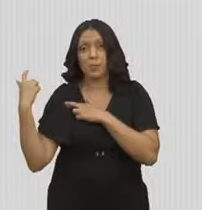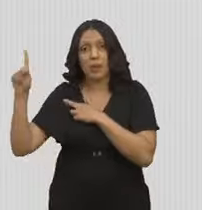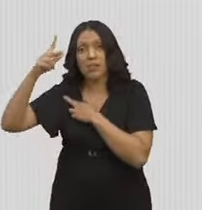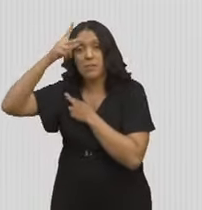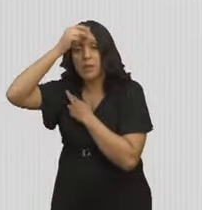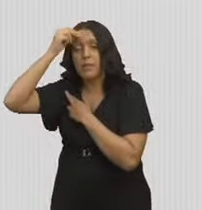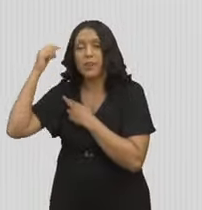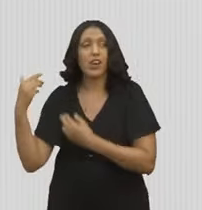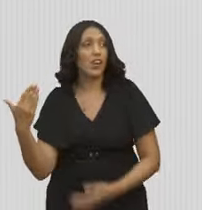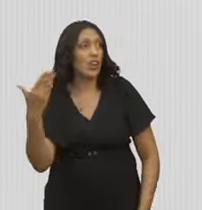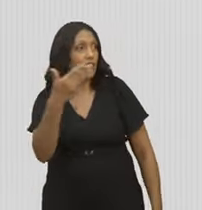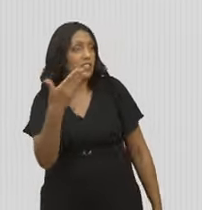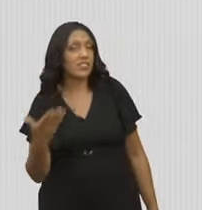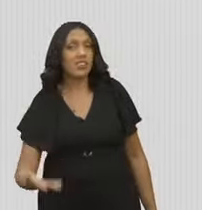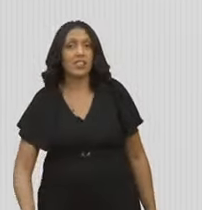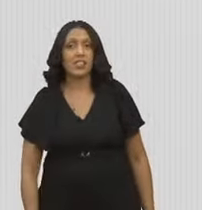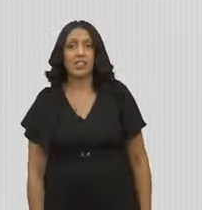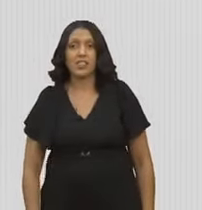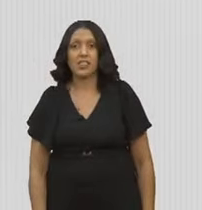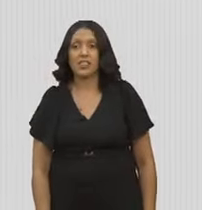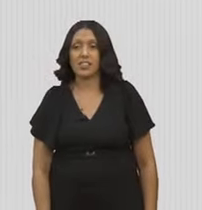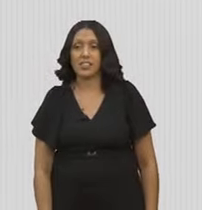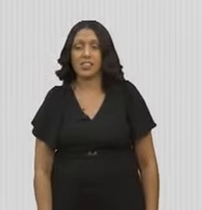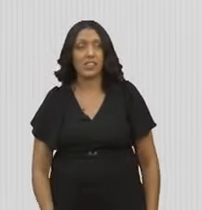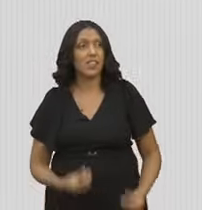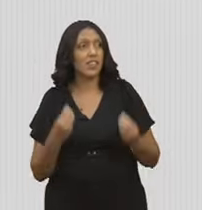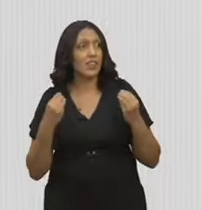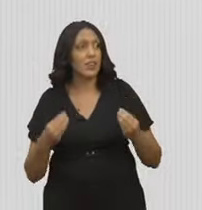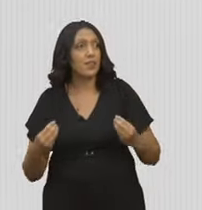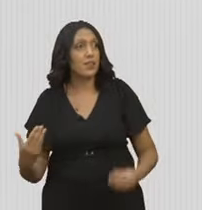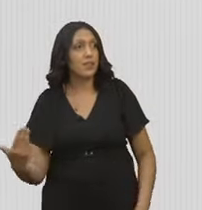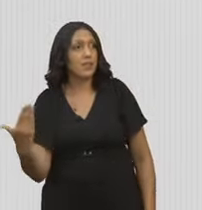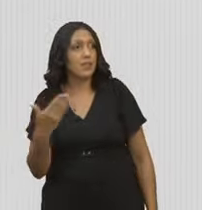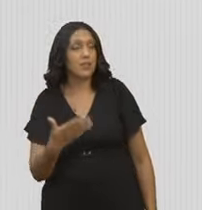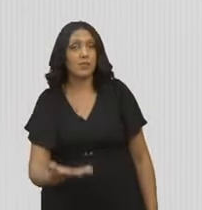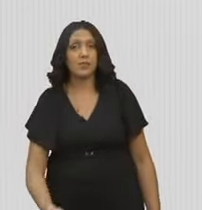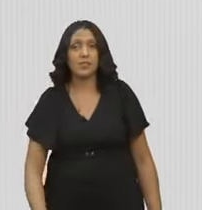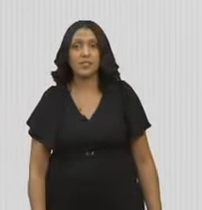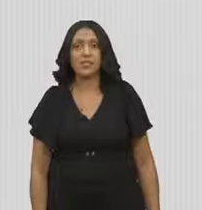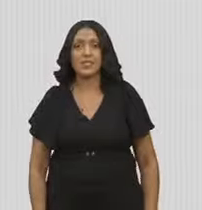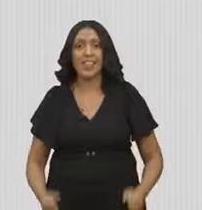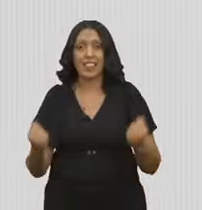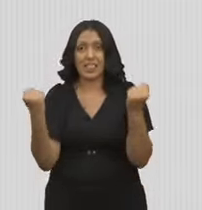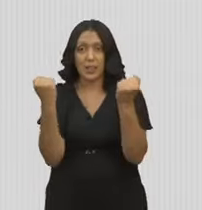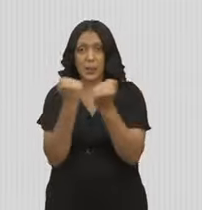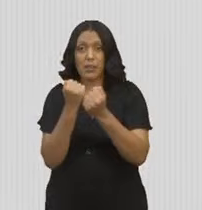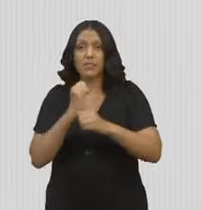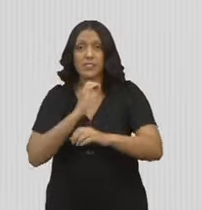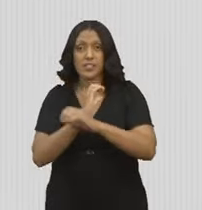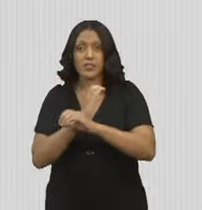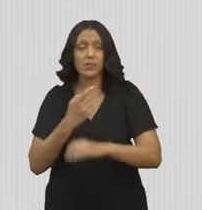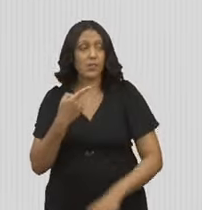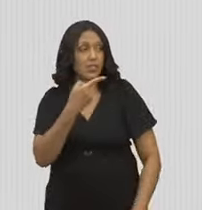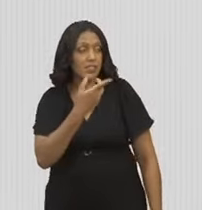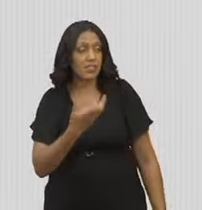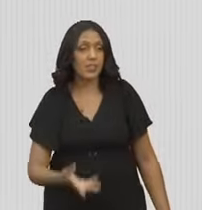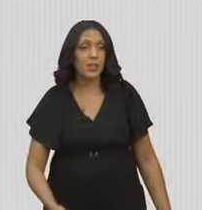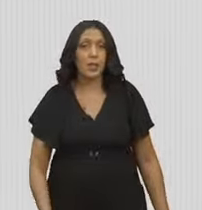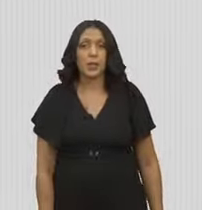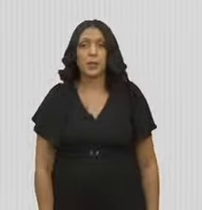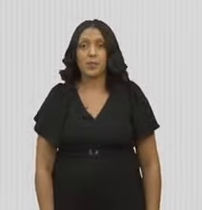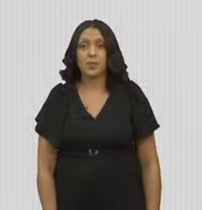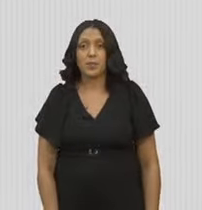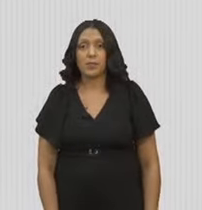essa abertura aqui. E parece que as marcações que a Defesa Civil fez, porque a Defesa Civil já visitou aqui o imóvel, abriram, o que significa que